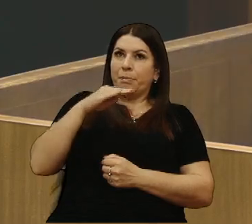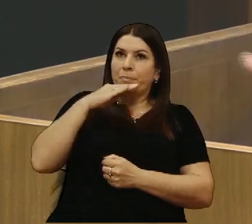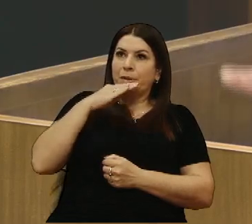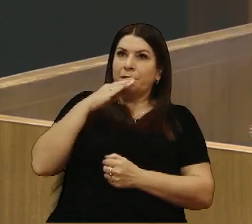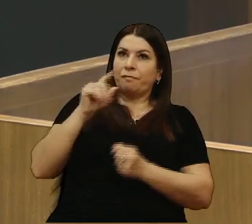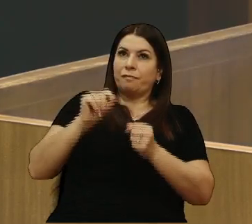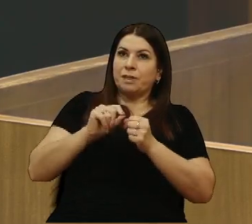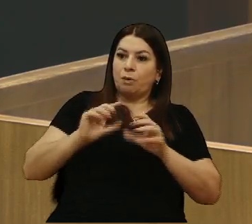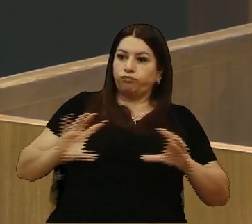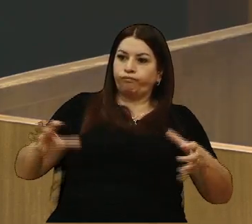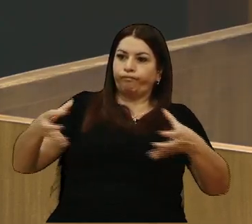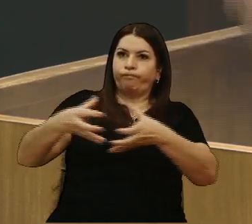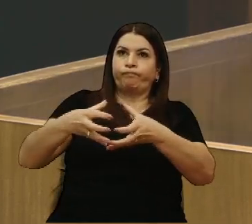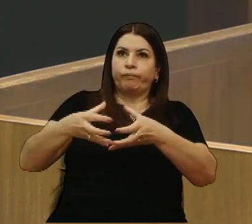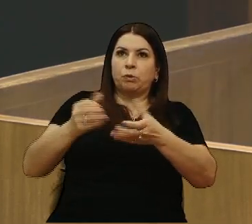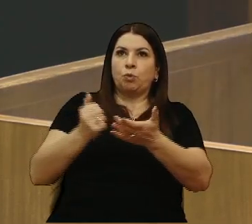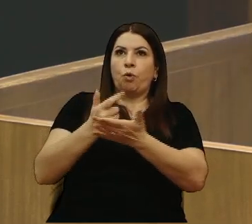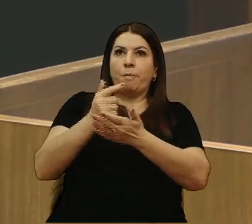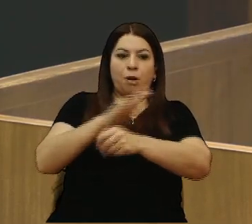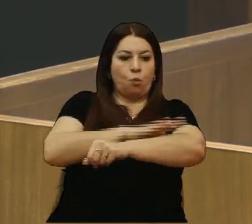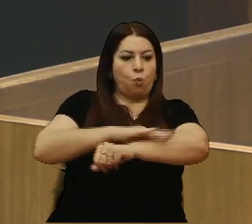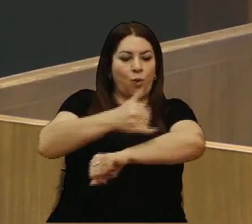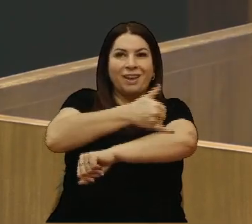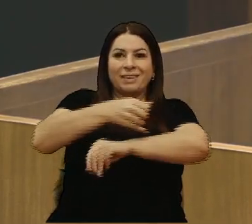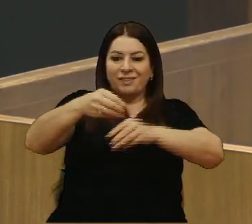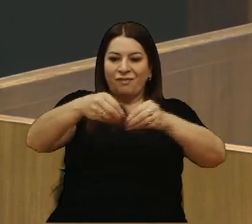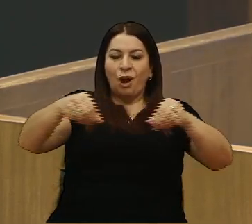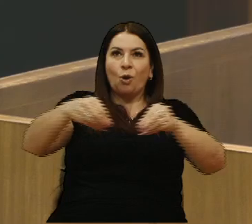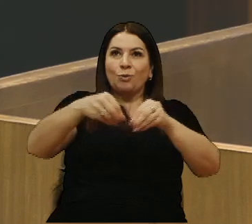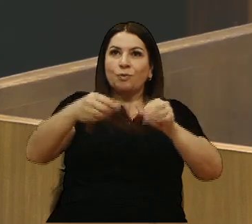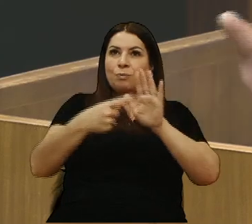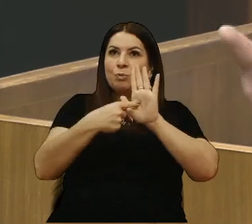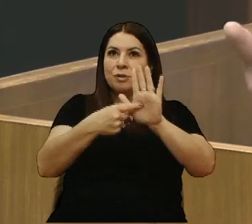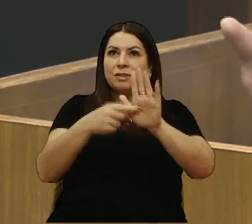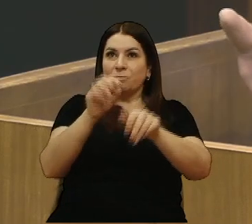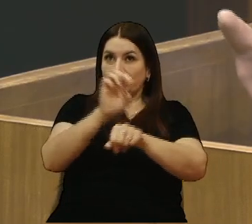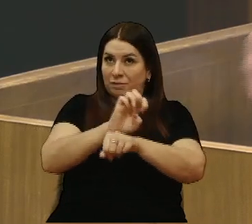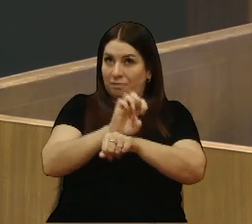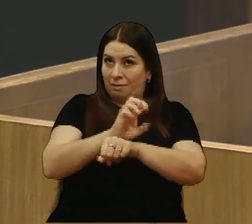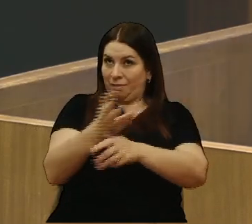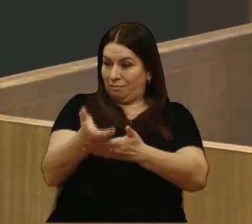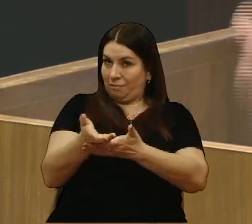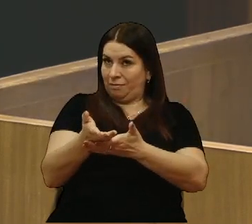fazer um mutirão, vamos comprar o asfalto e vamos mostrar para o Estado,